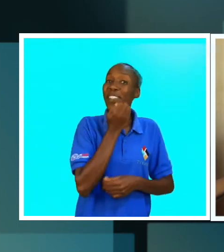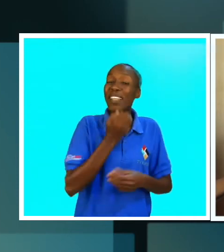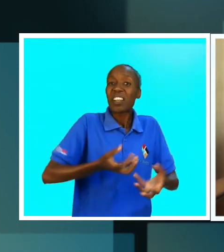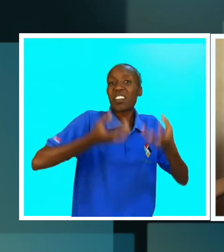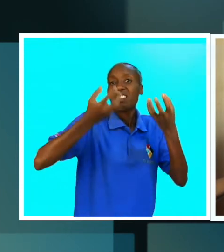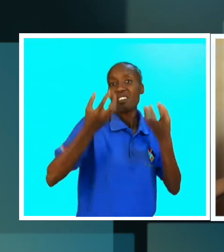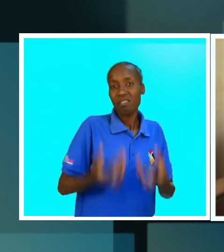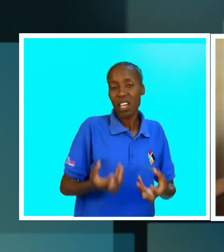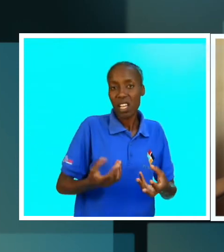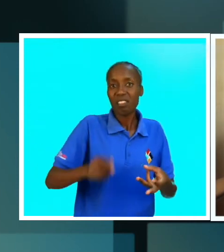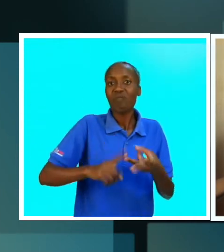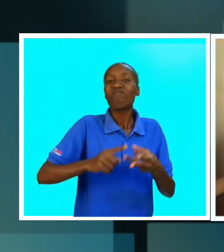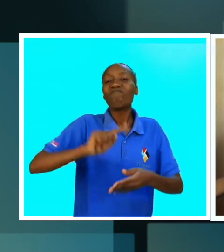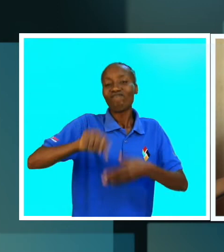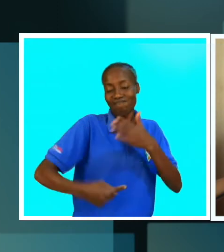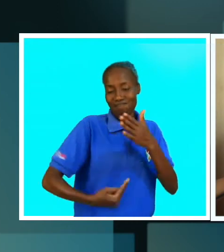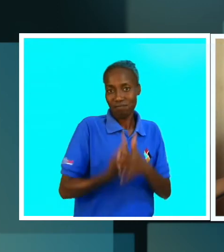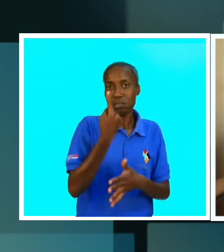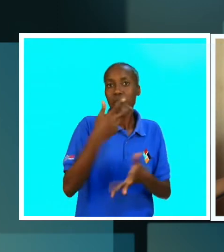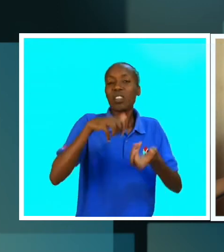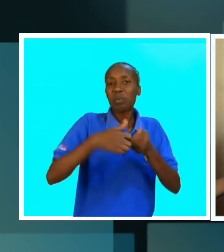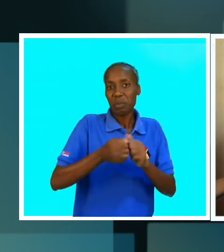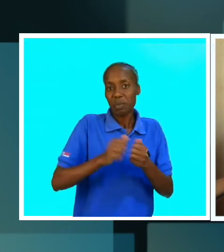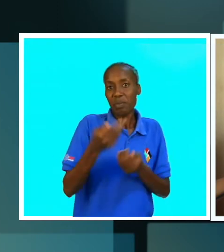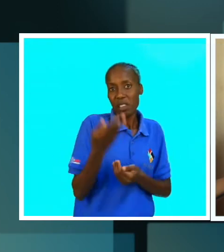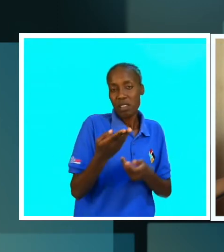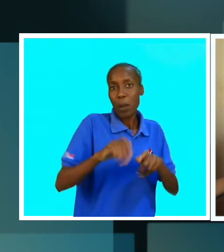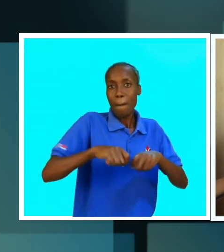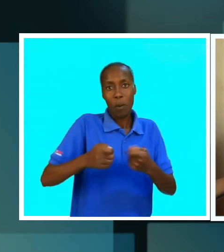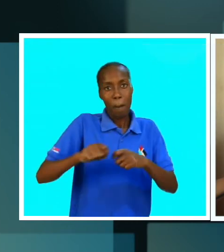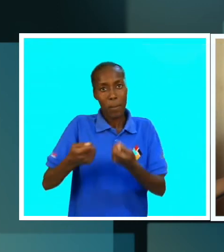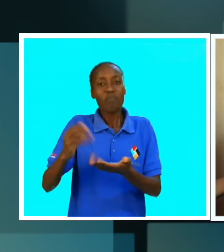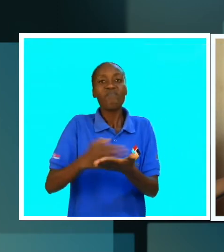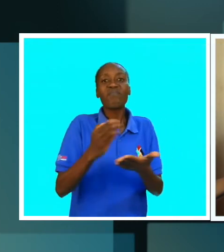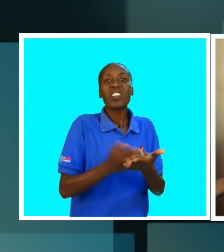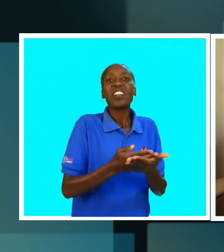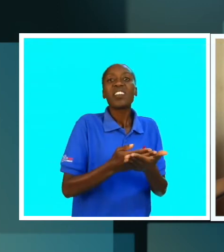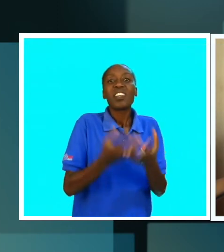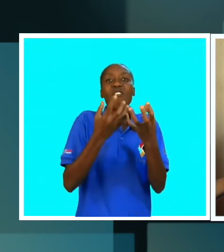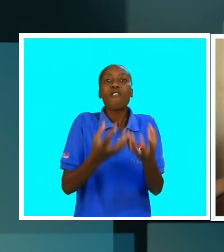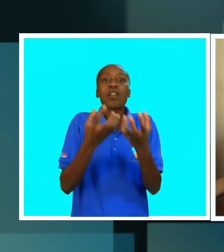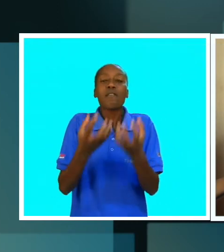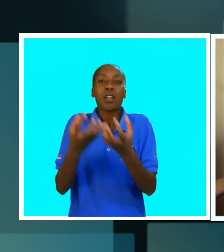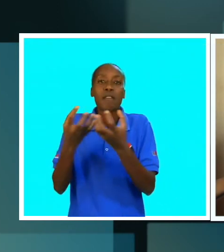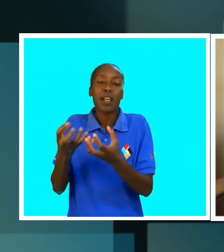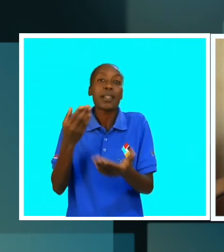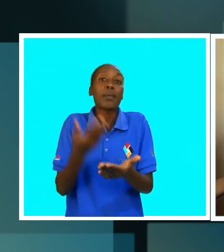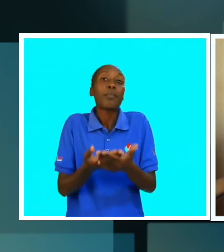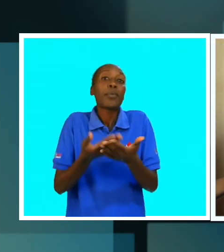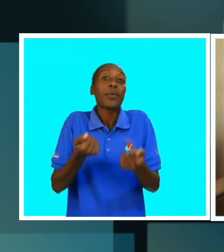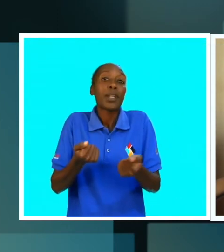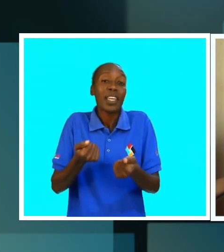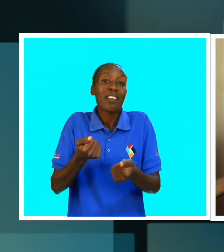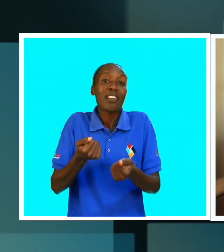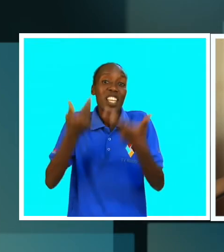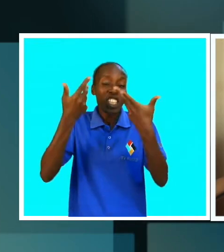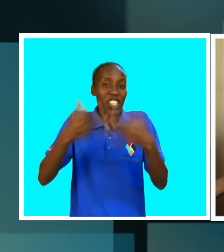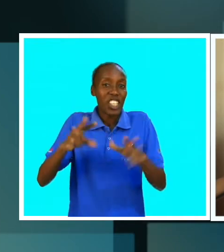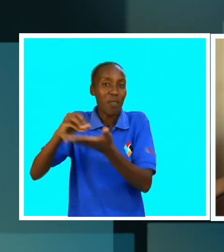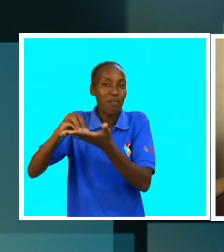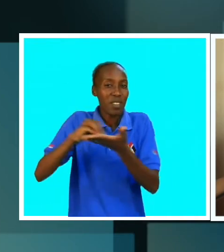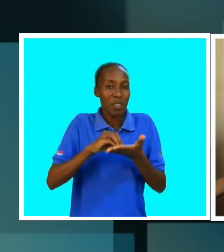boas, então, geralmente, o livro tem faltado mesmo porque recebemos